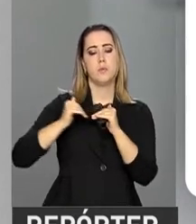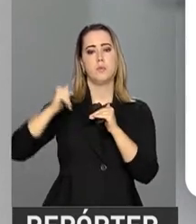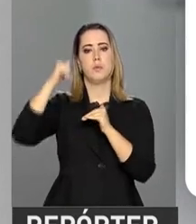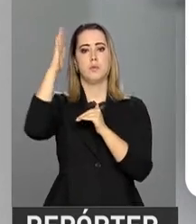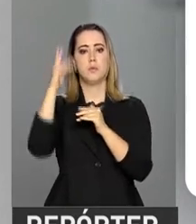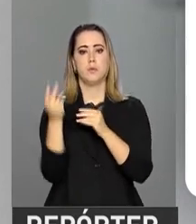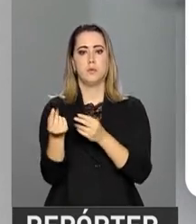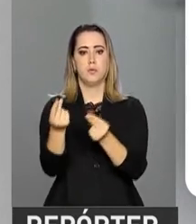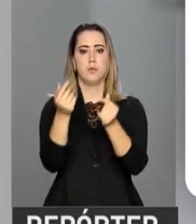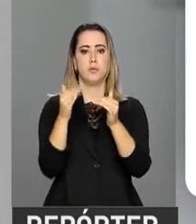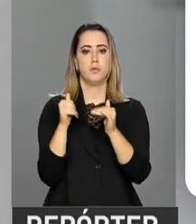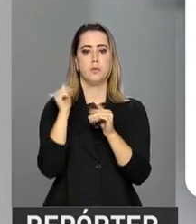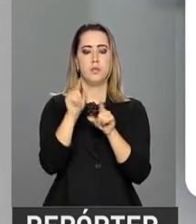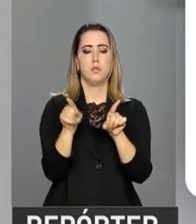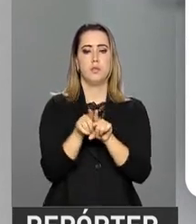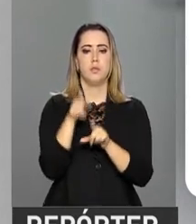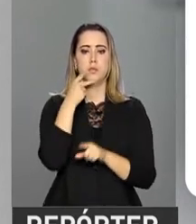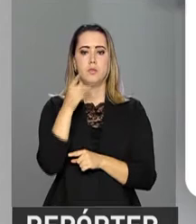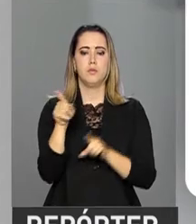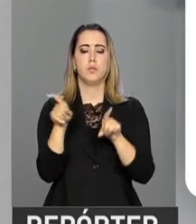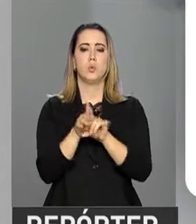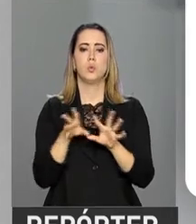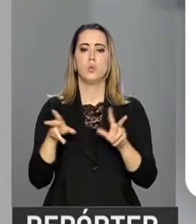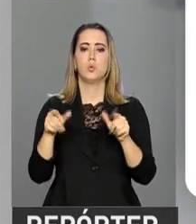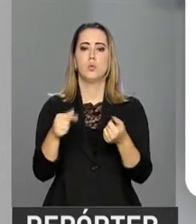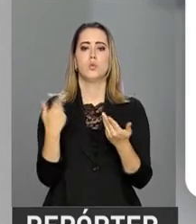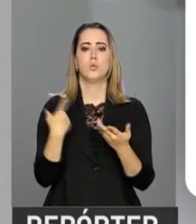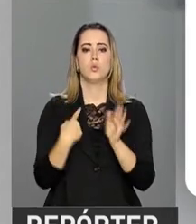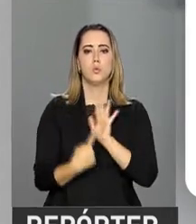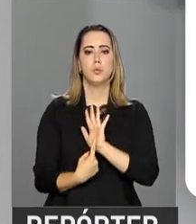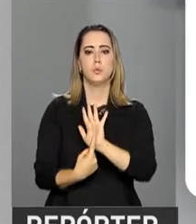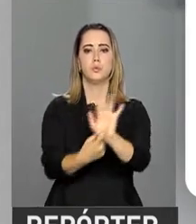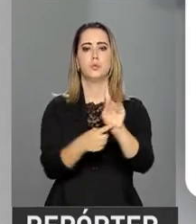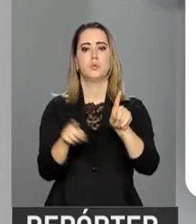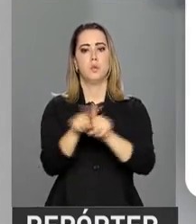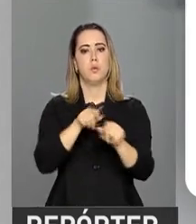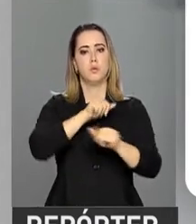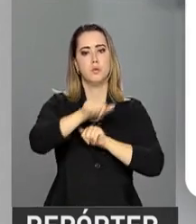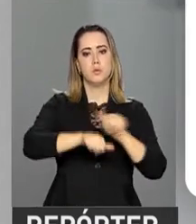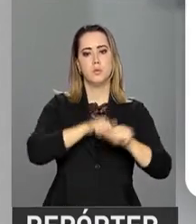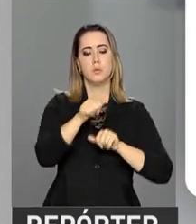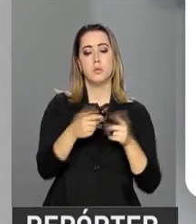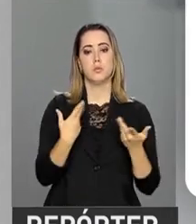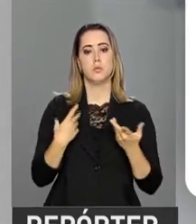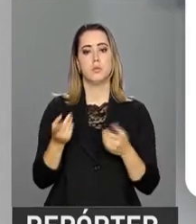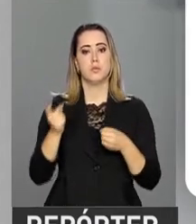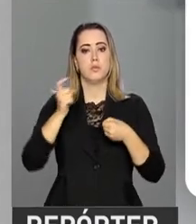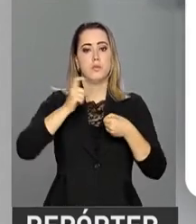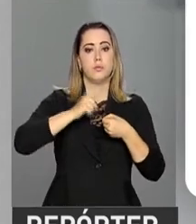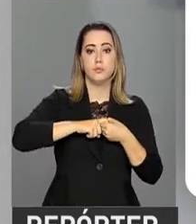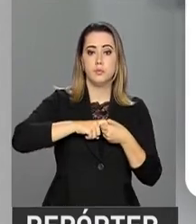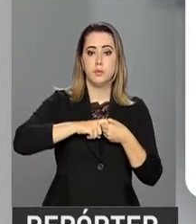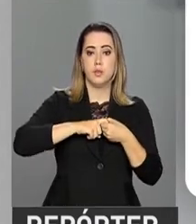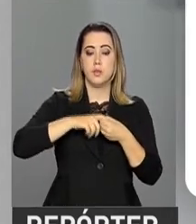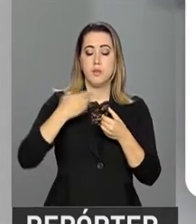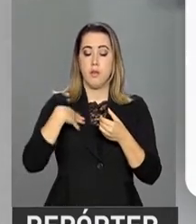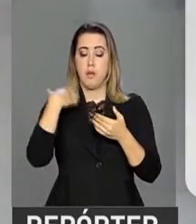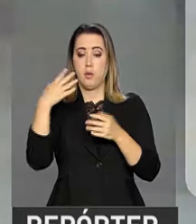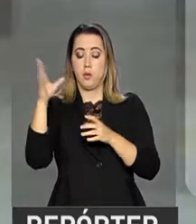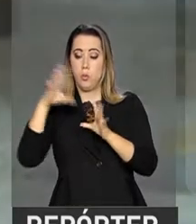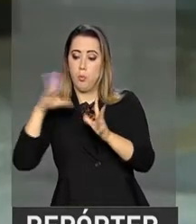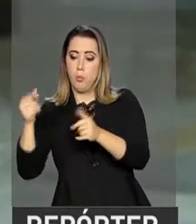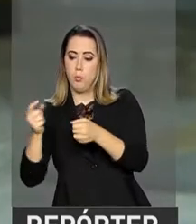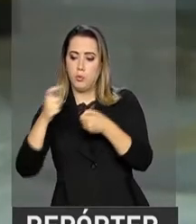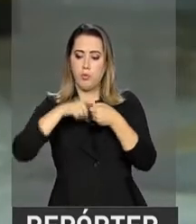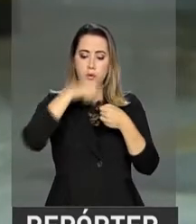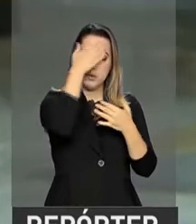maior do que o previsto e disse que tudo isso revela que a confiança está de volta. O ministro da